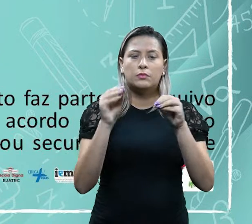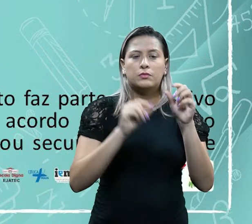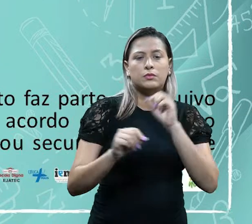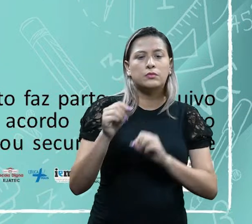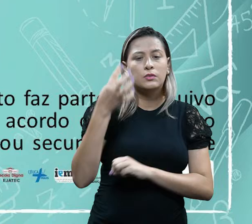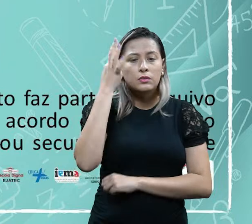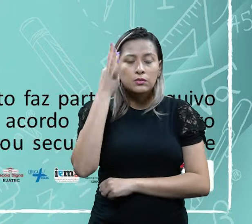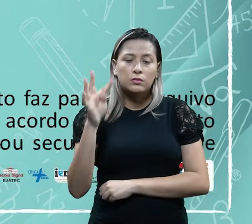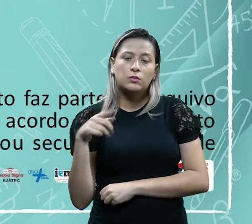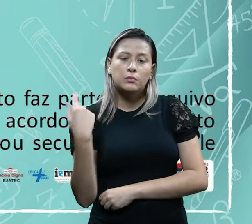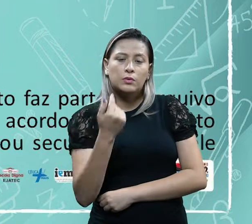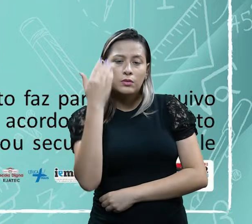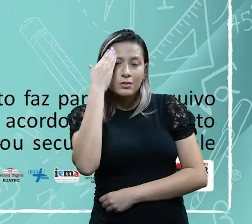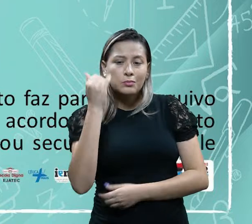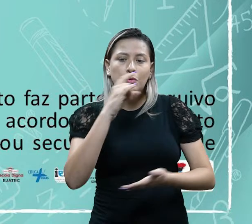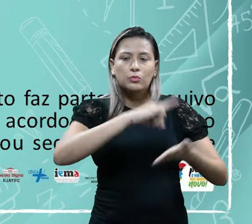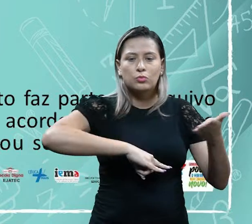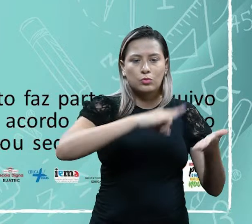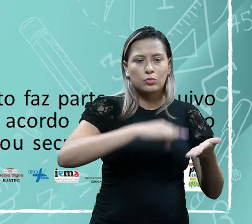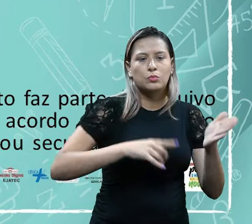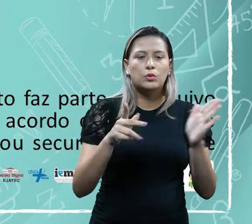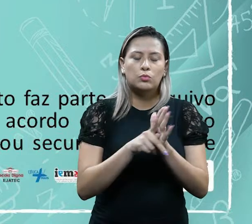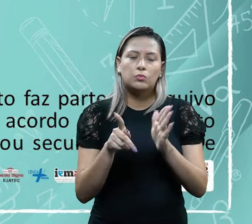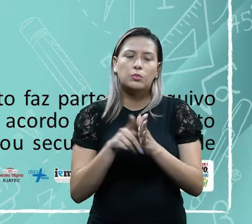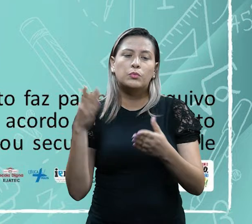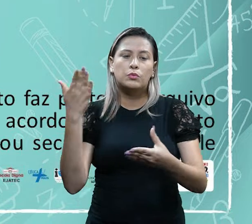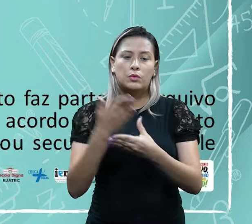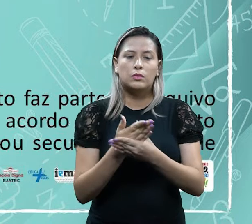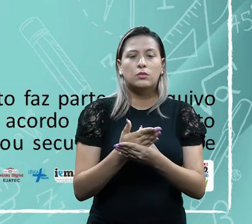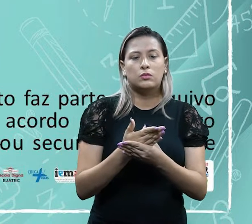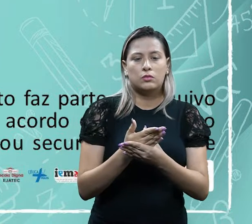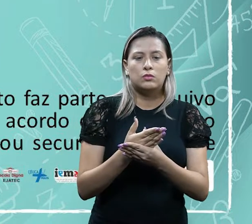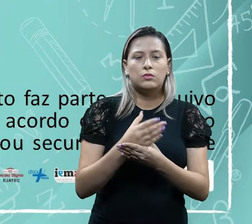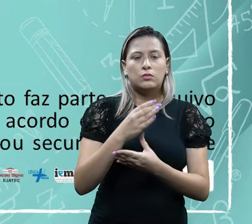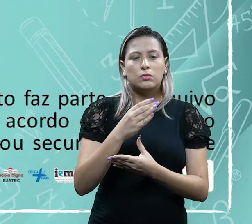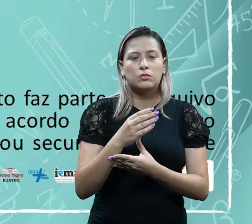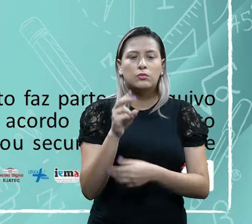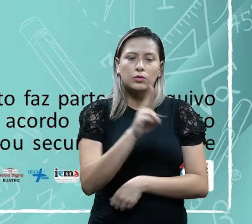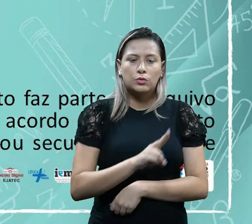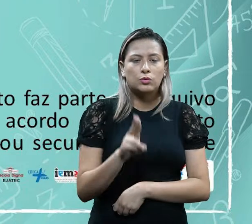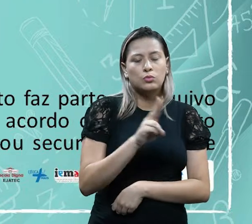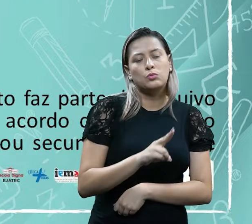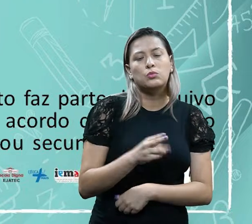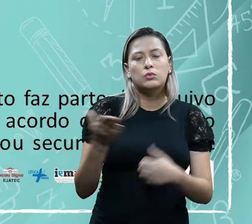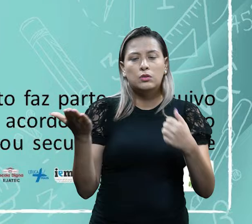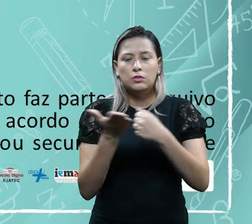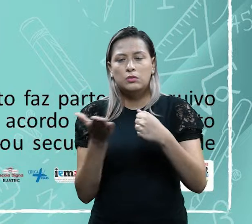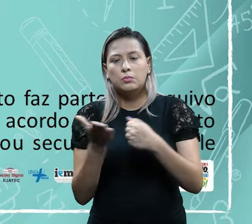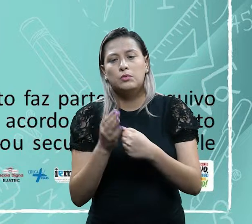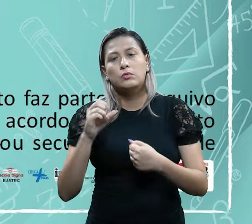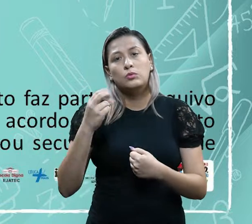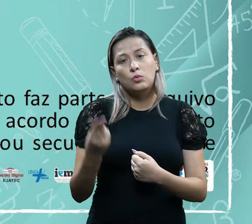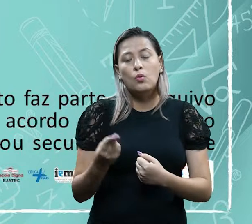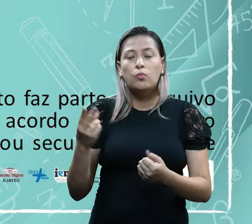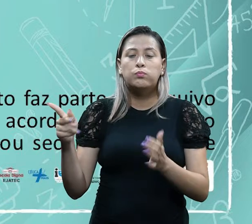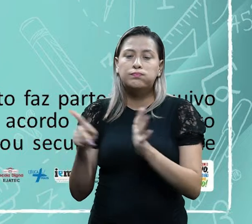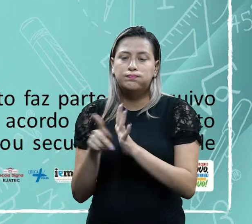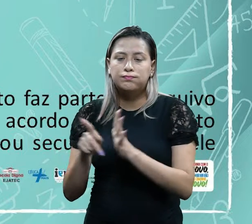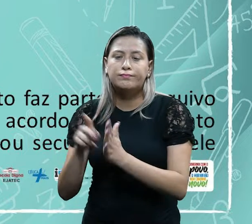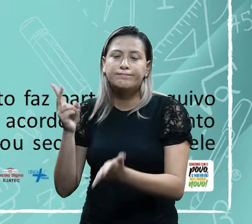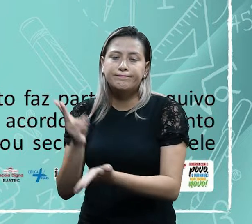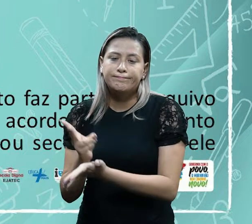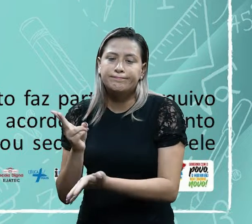nós saibamos qual documento faz parte do arquivo corrente, arquivo intermediário e o arquivo permanente,